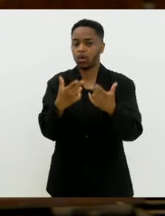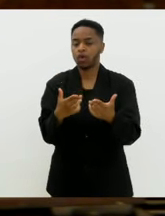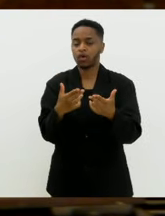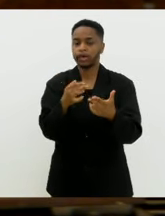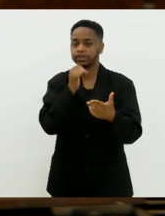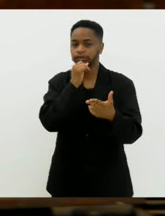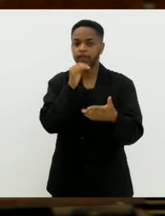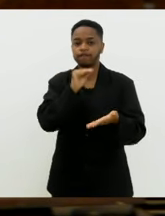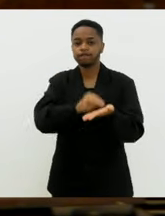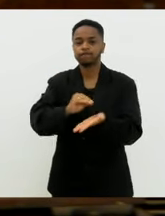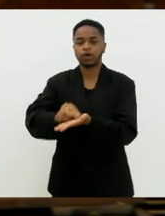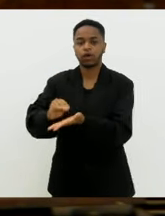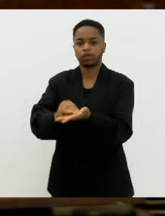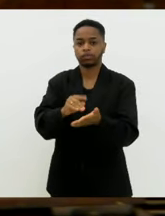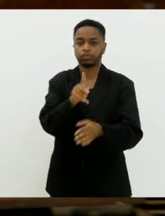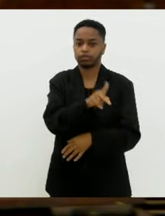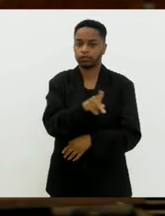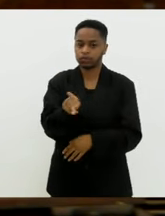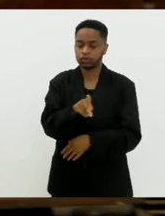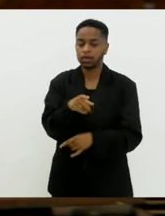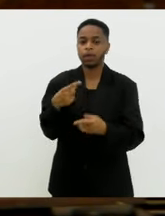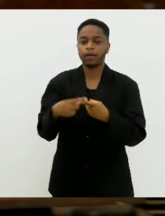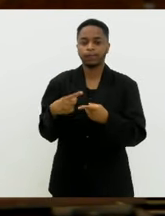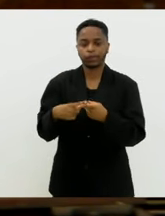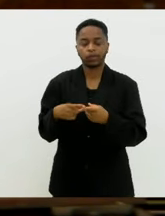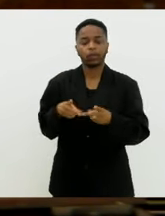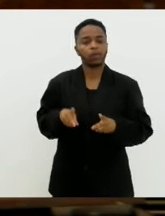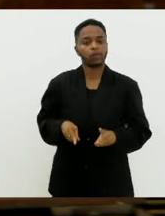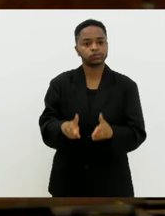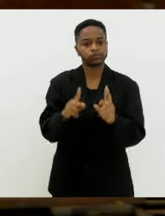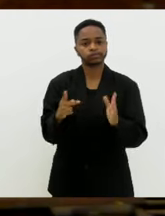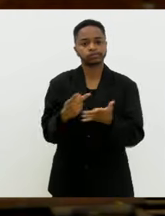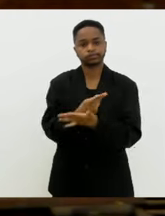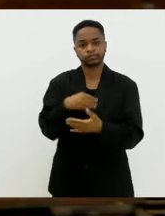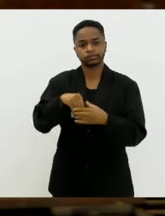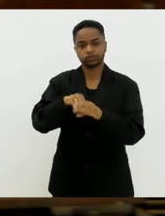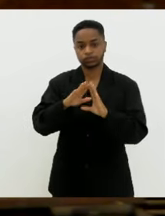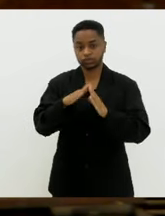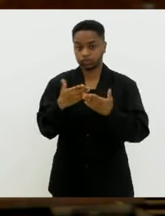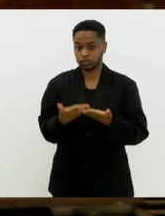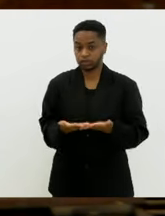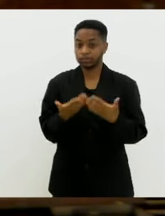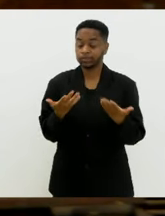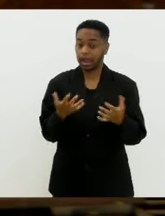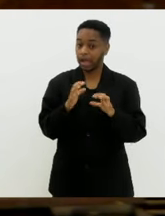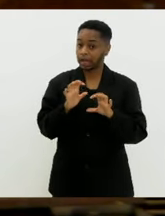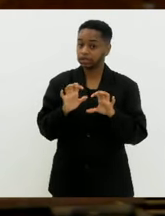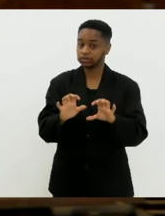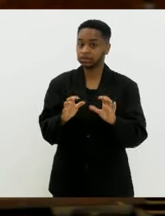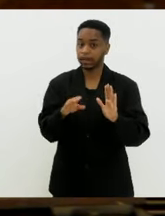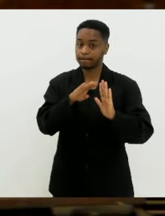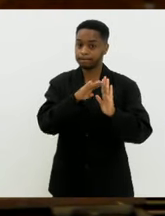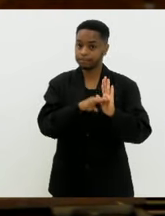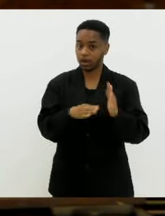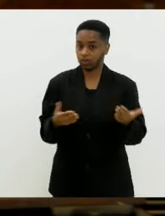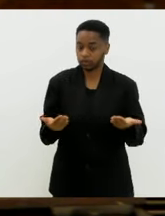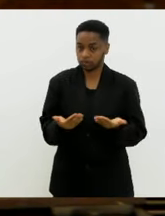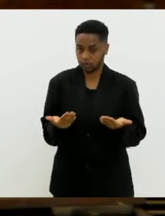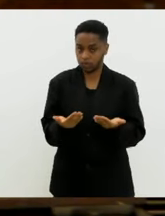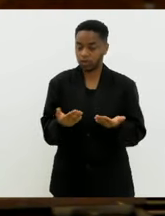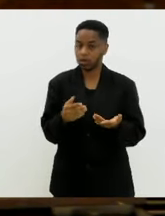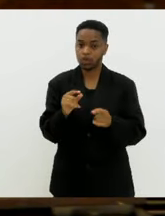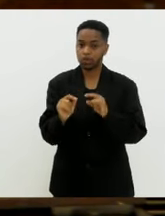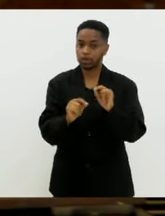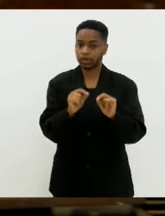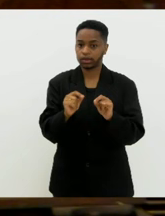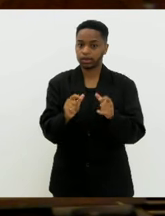professores, que continuam marcando as nossas escolas. Nesse sentido, a pauta do momento é que a